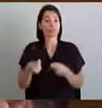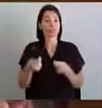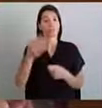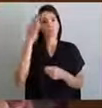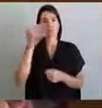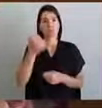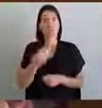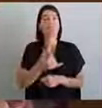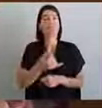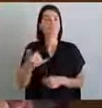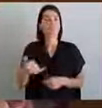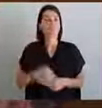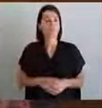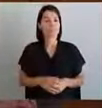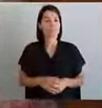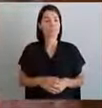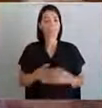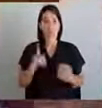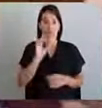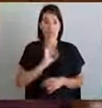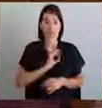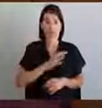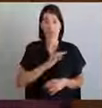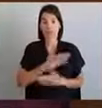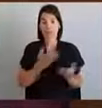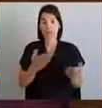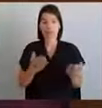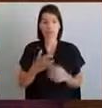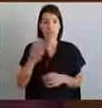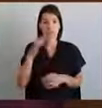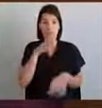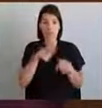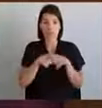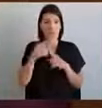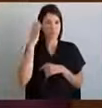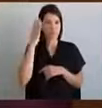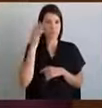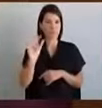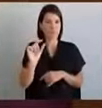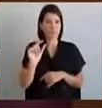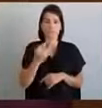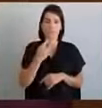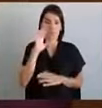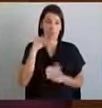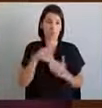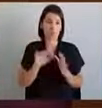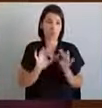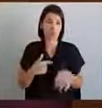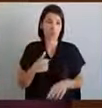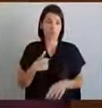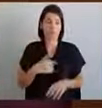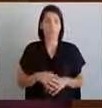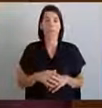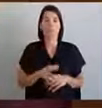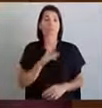2022? Se as senhoras e os senhores deputados ponderarem um bocado sobre esta questão, certamente chegarão à mesma conclusão. Embora a resposta